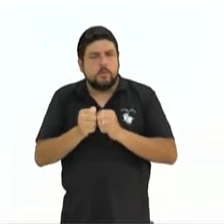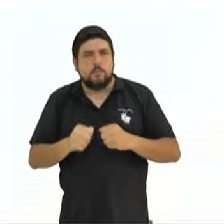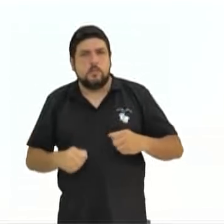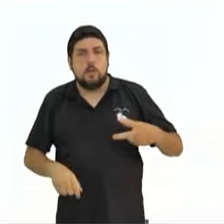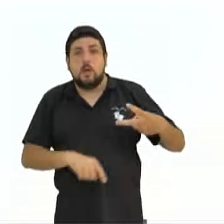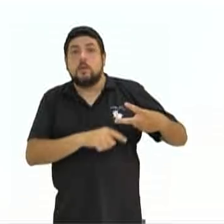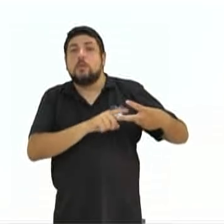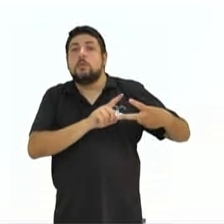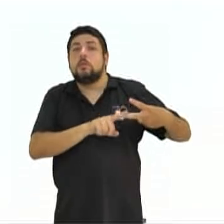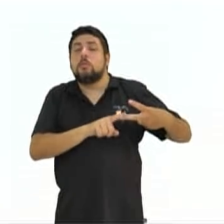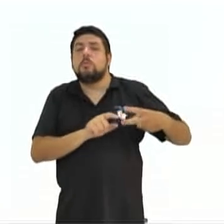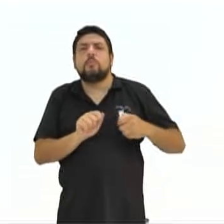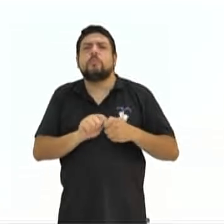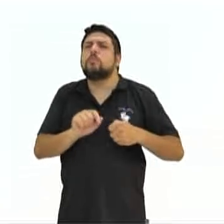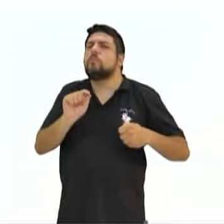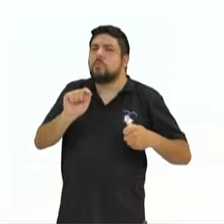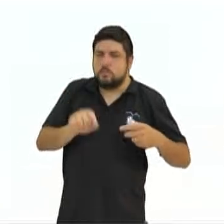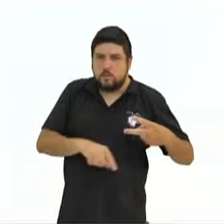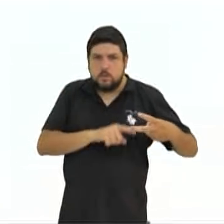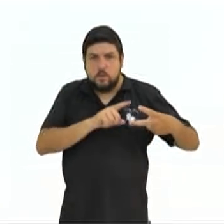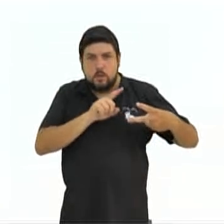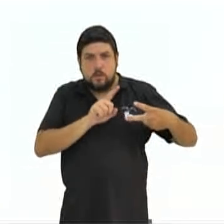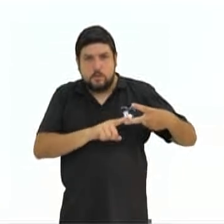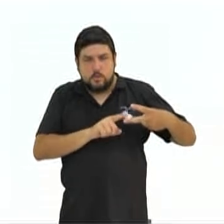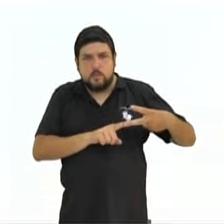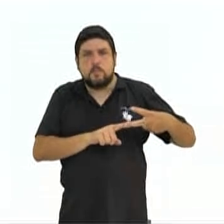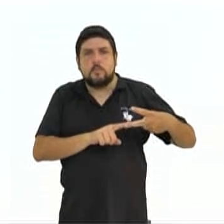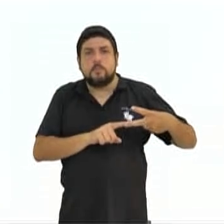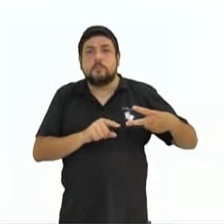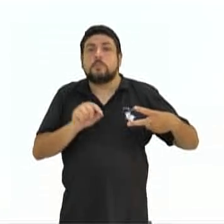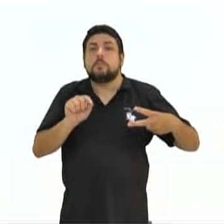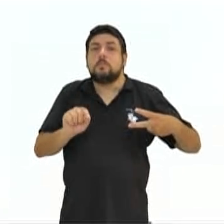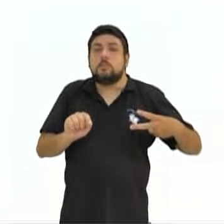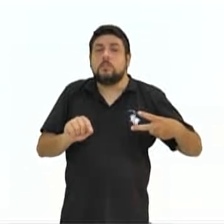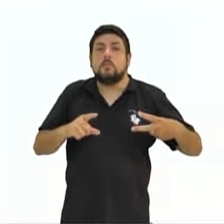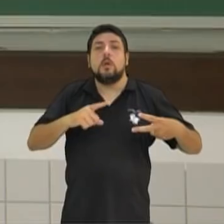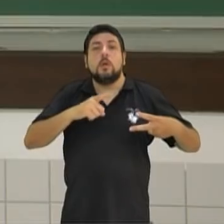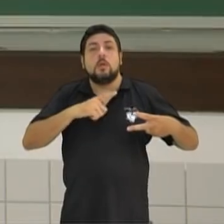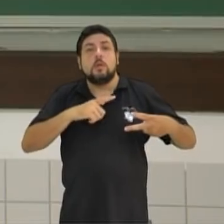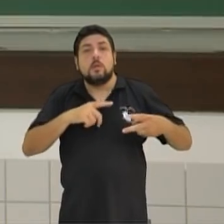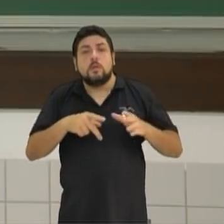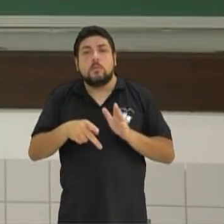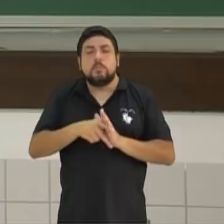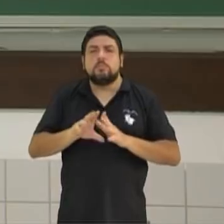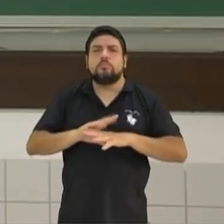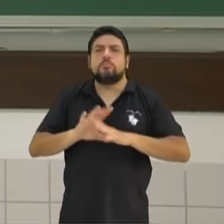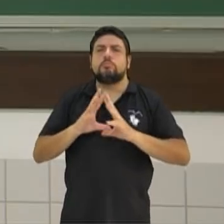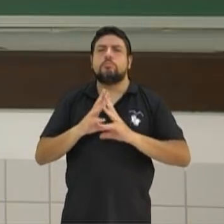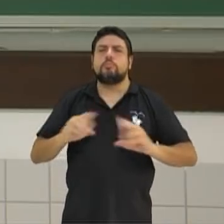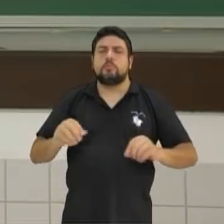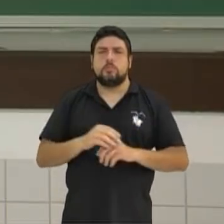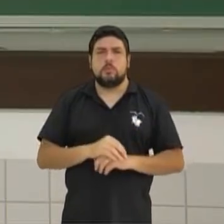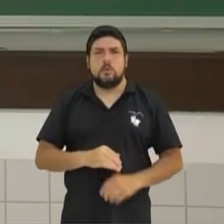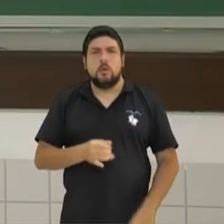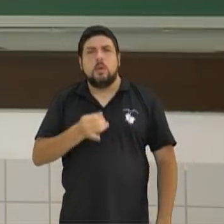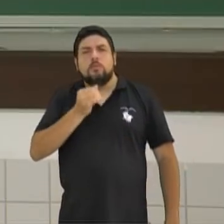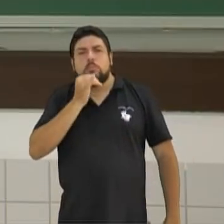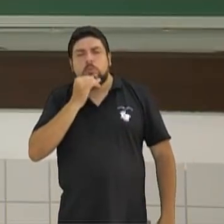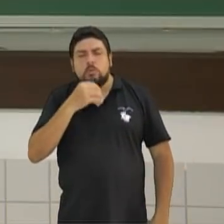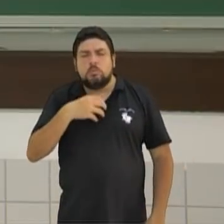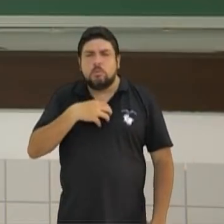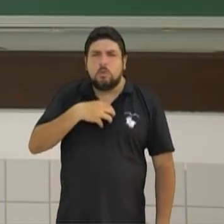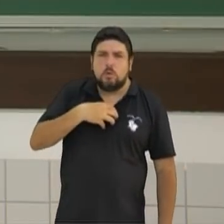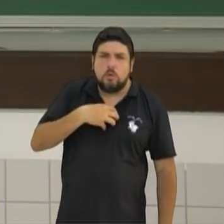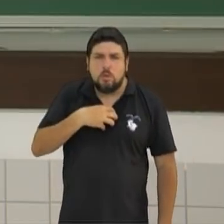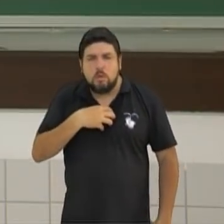A segunda, grande parte dessas especiarias tem propriedades farmacêuticas. Quando, por exemplo, você está sentindo meio mole, meio